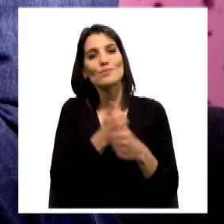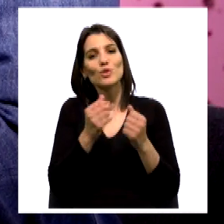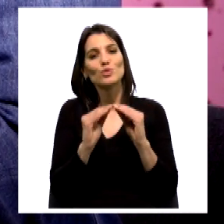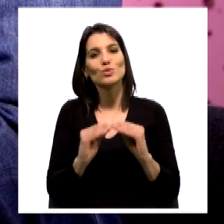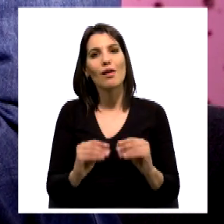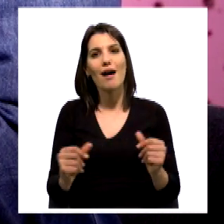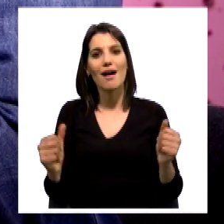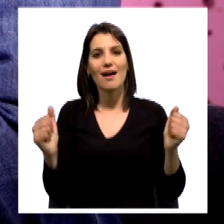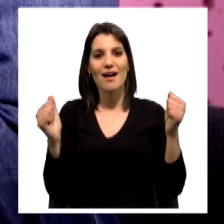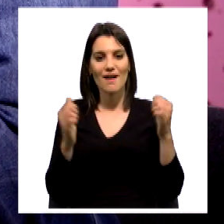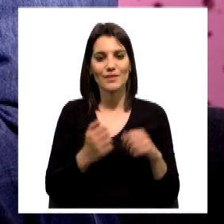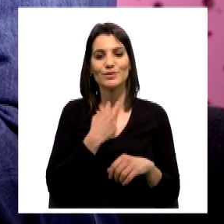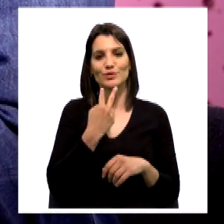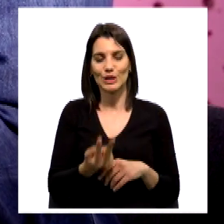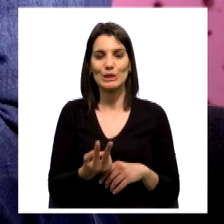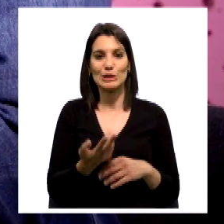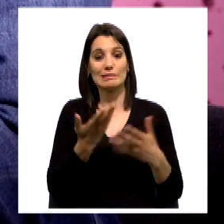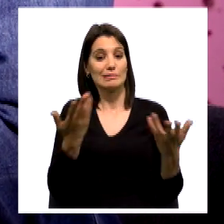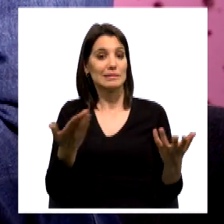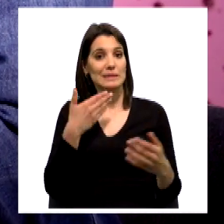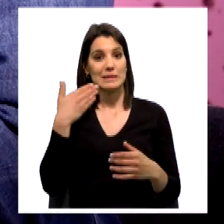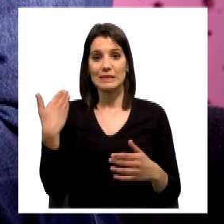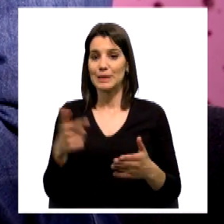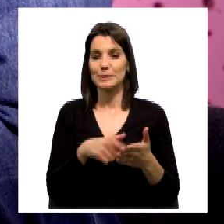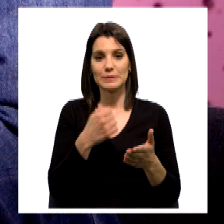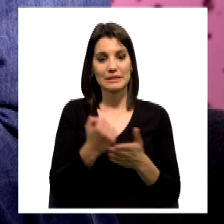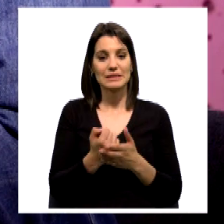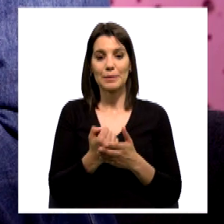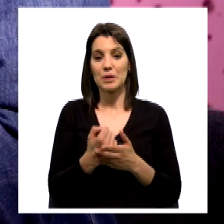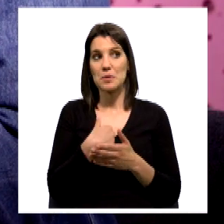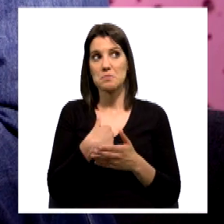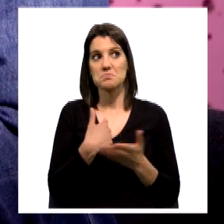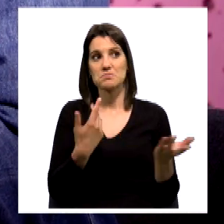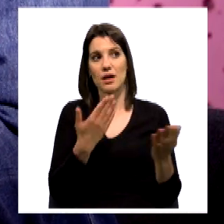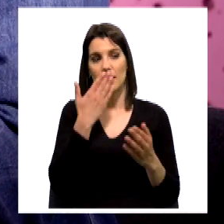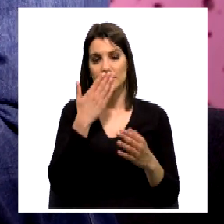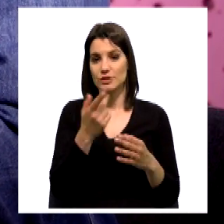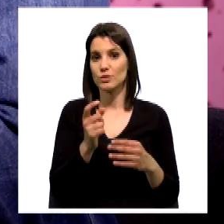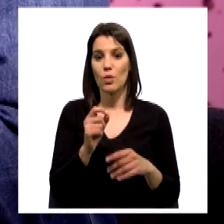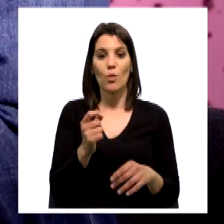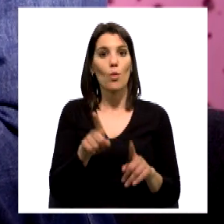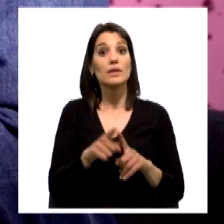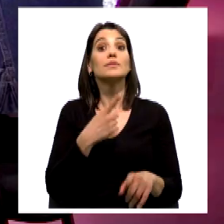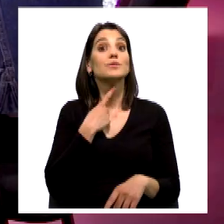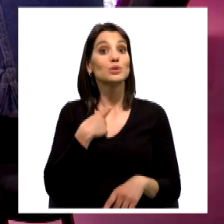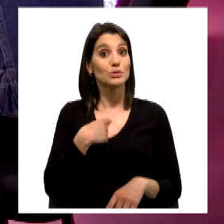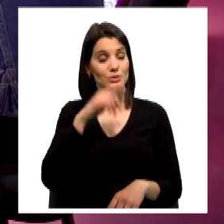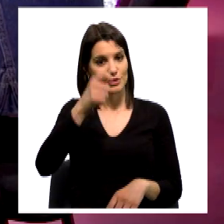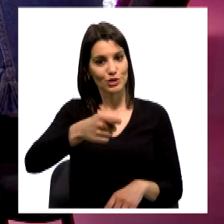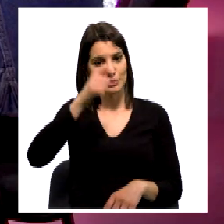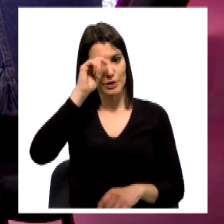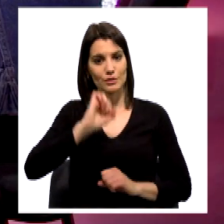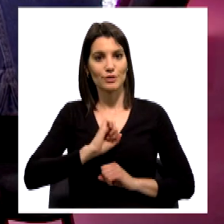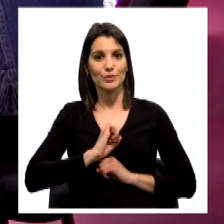confortável, suave, perante aquilo que tu estás a dizer. Eu desde muito cedo que tive, diria quase dependência